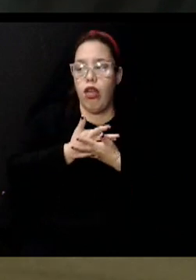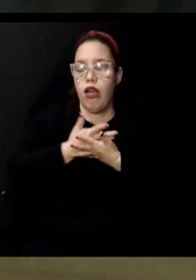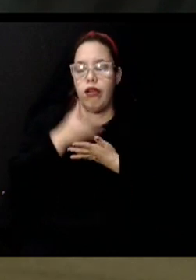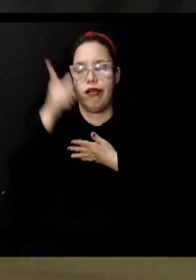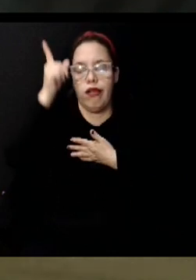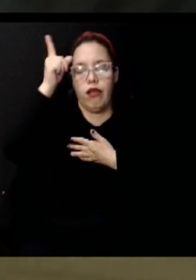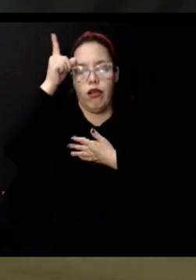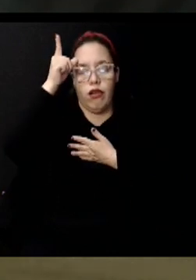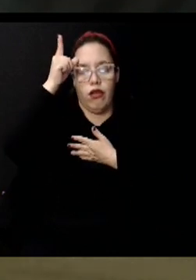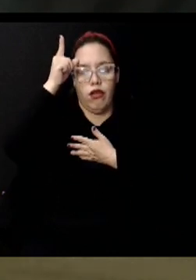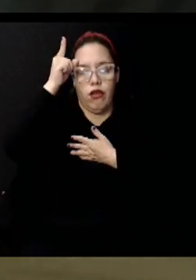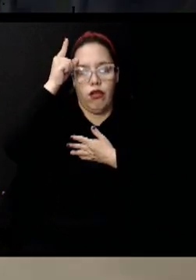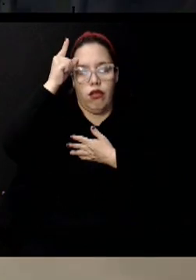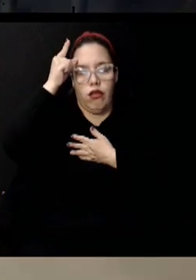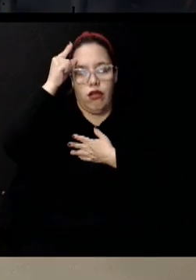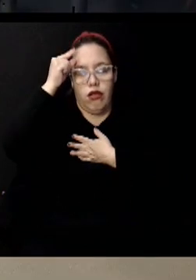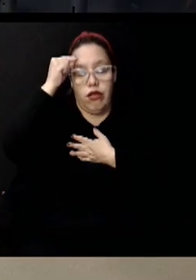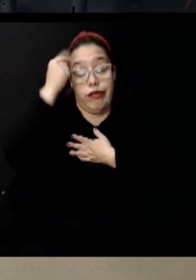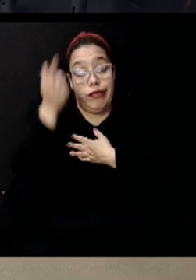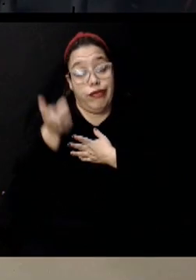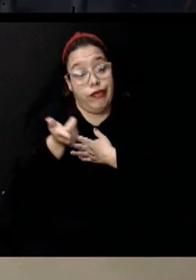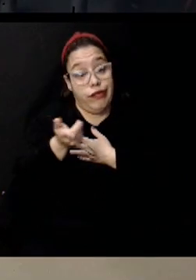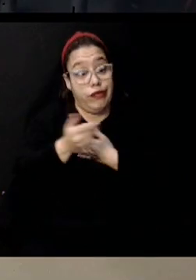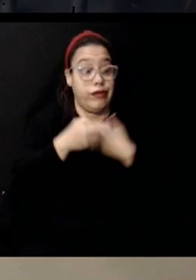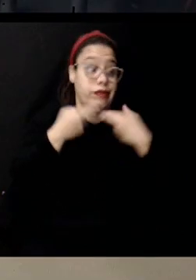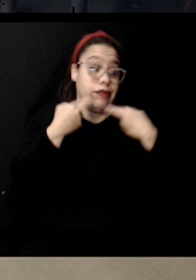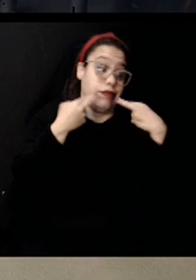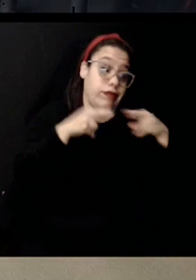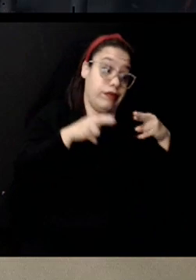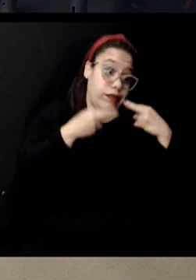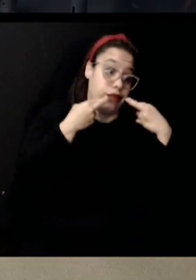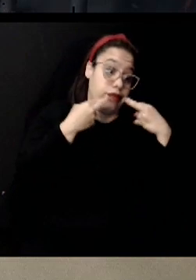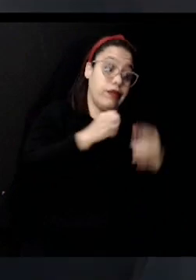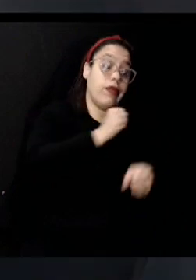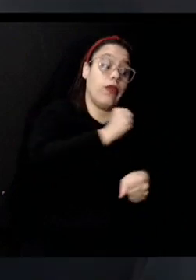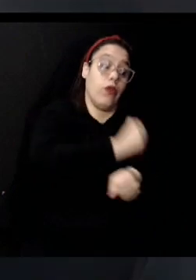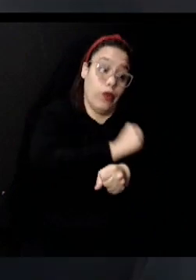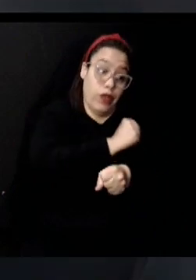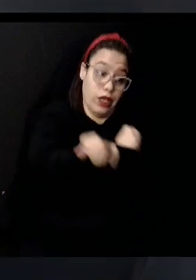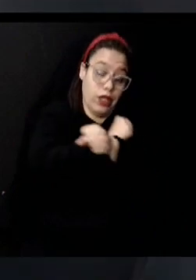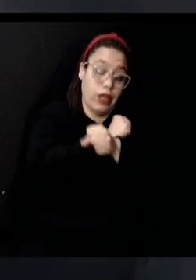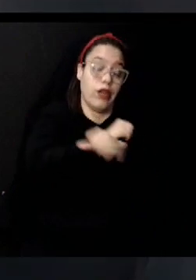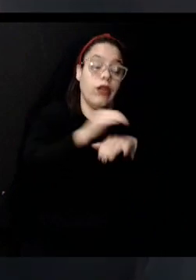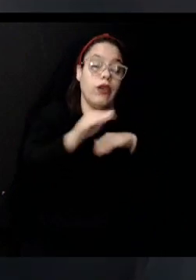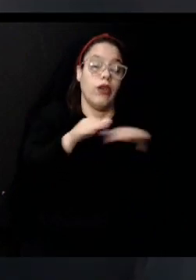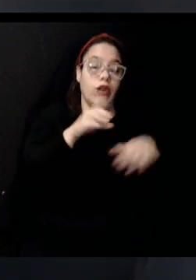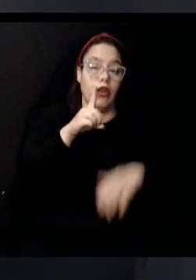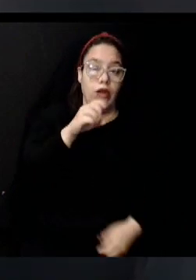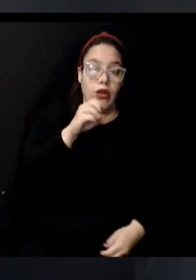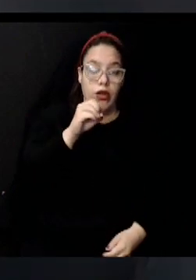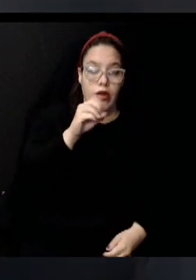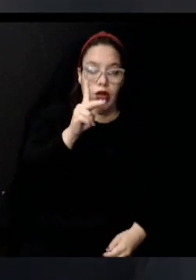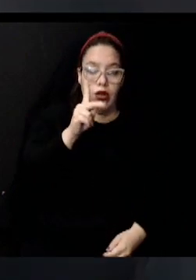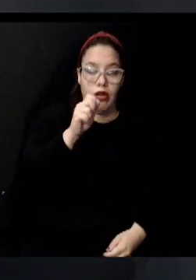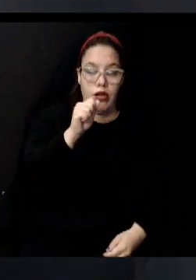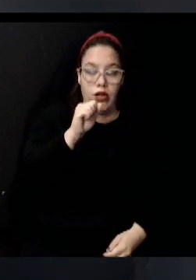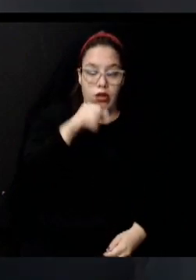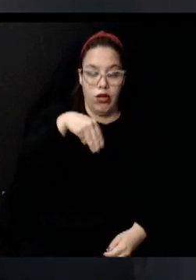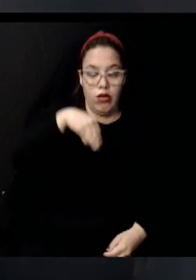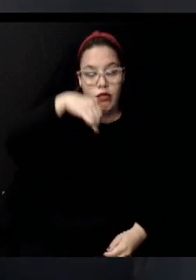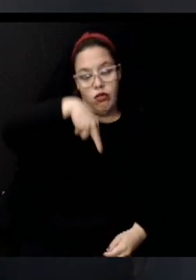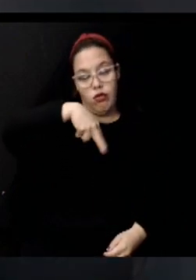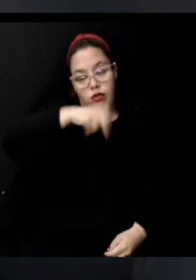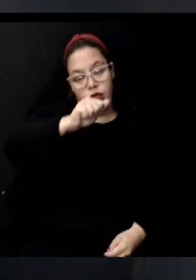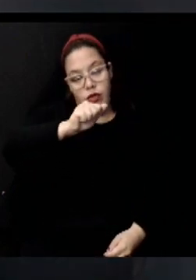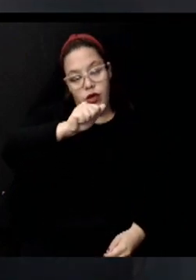tensão. Então, Então, a reclamar vicia a partir do uhum, momento que a dopamina, né, a gente vai liberando dopamina a partir da que você